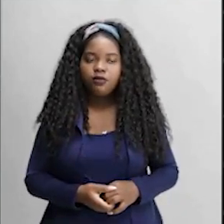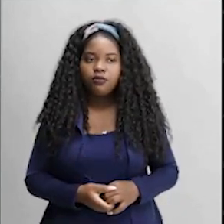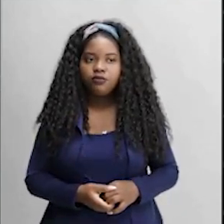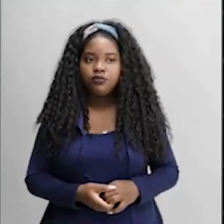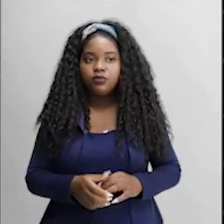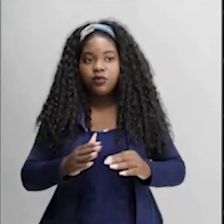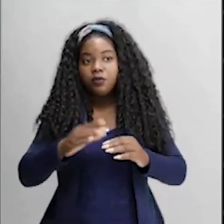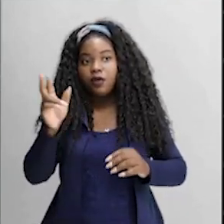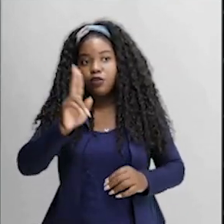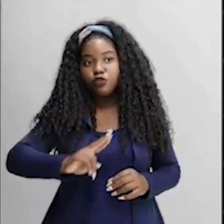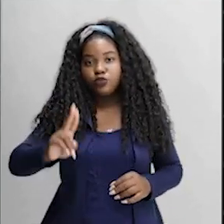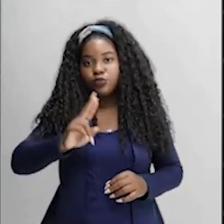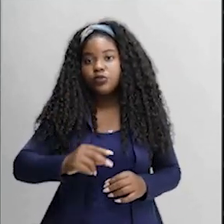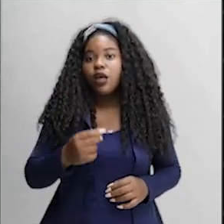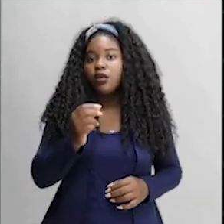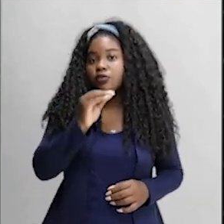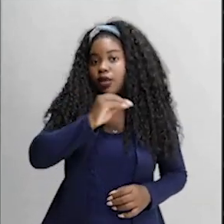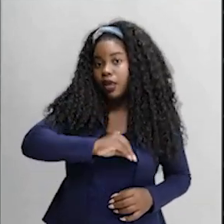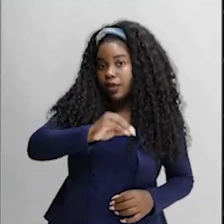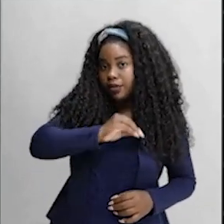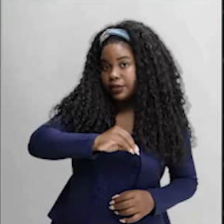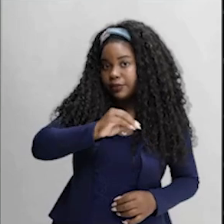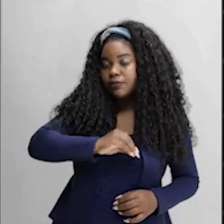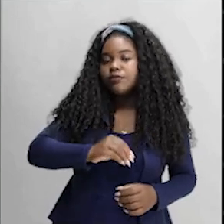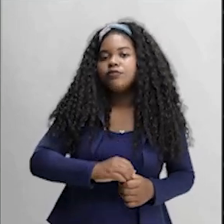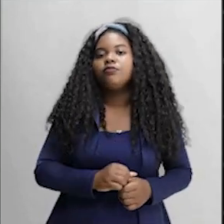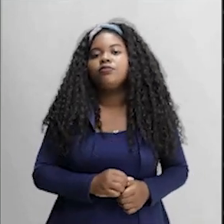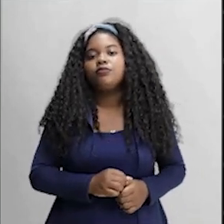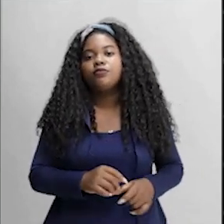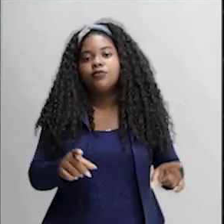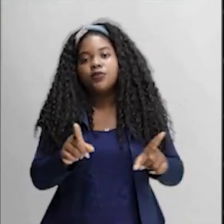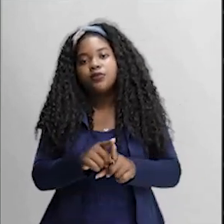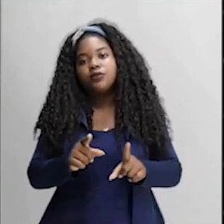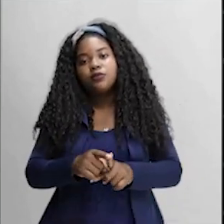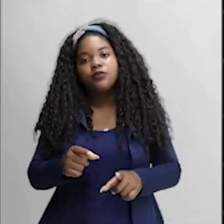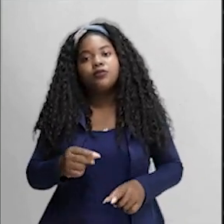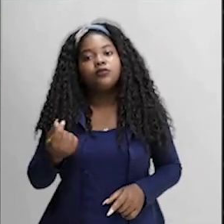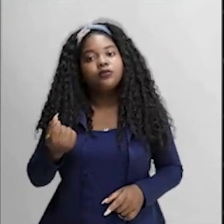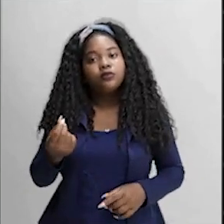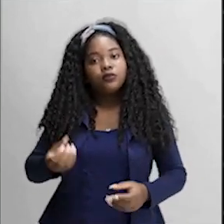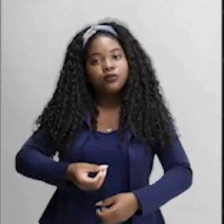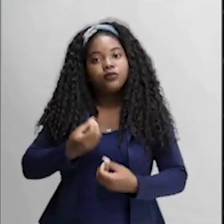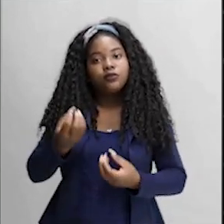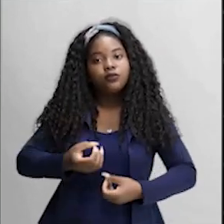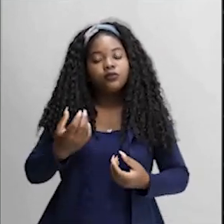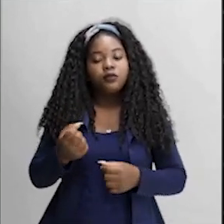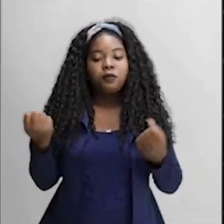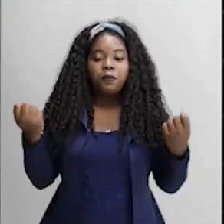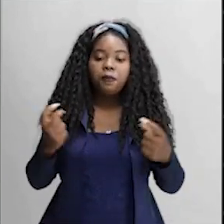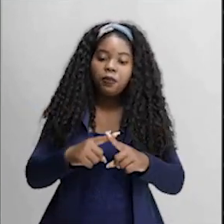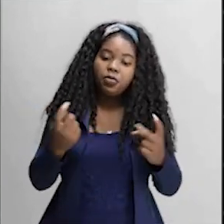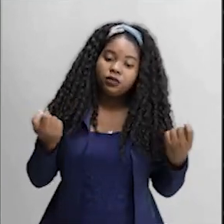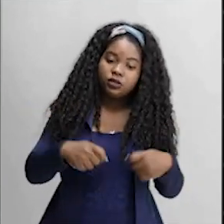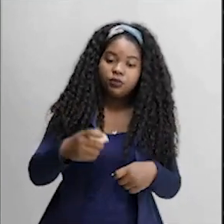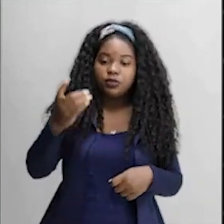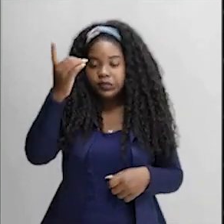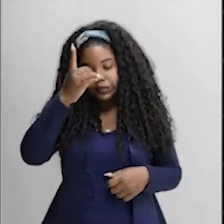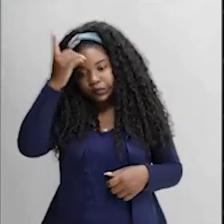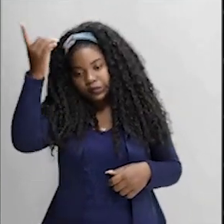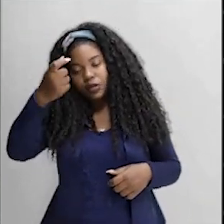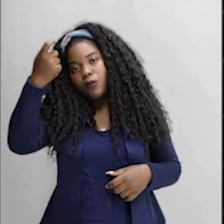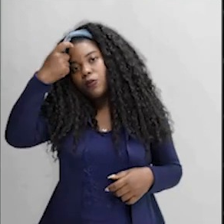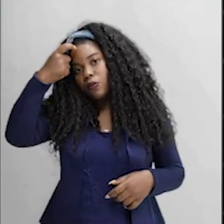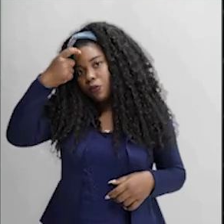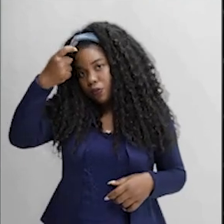mais usados, ó. Vou até colocar, são os mais usados. Mas eu posso usar também intelectualidade. Posso